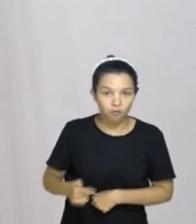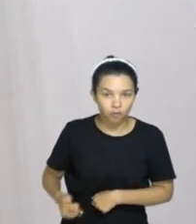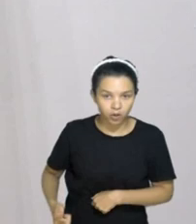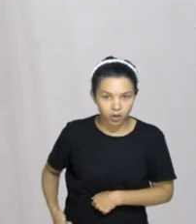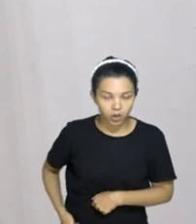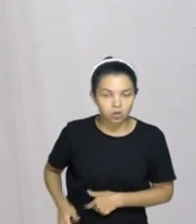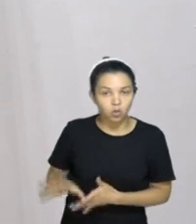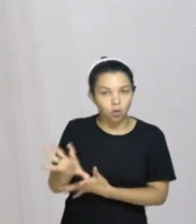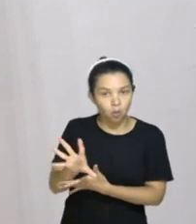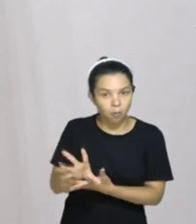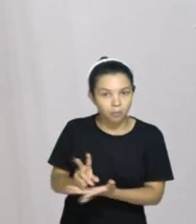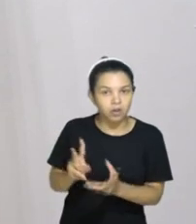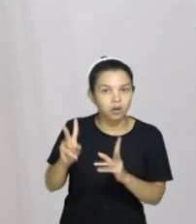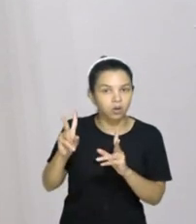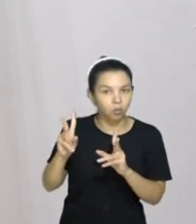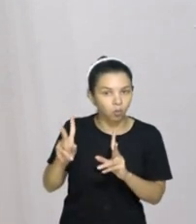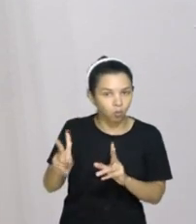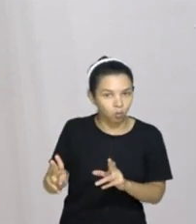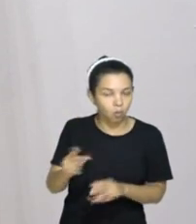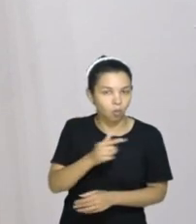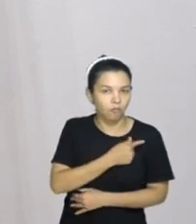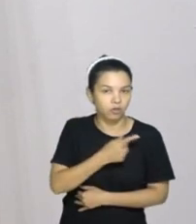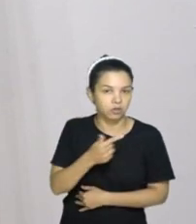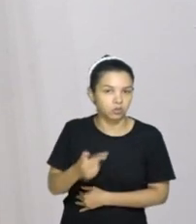do Estado de São Paulo